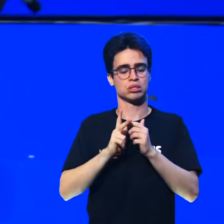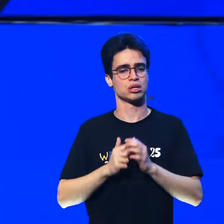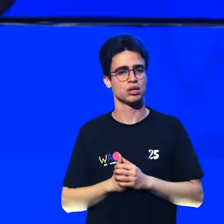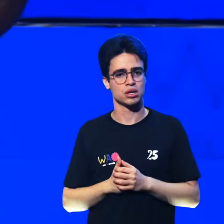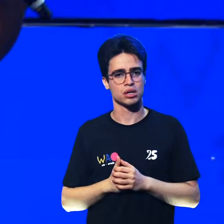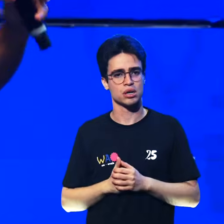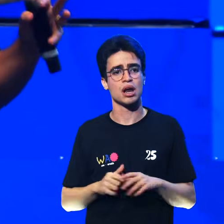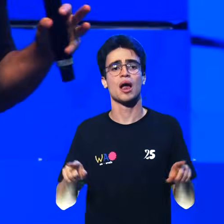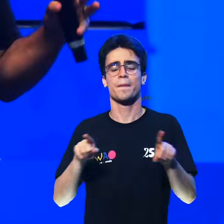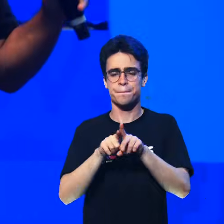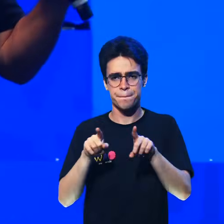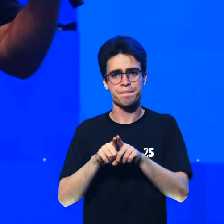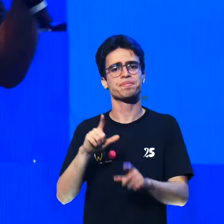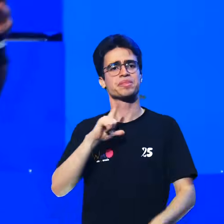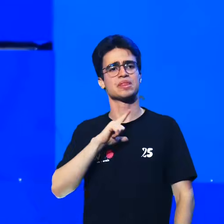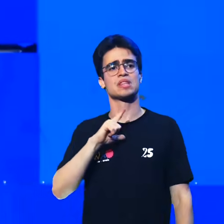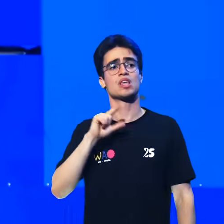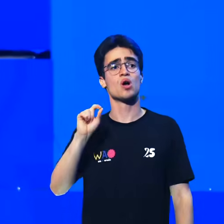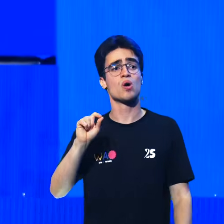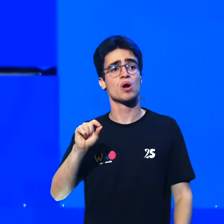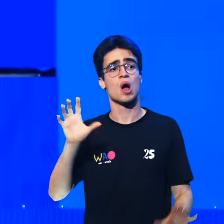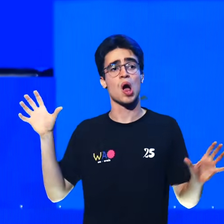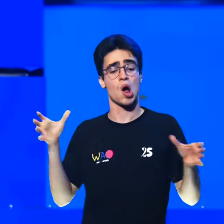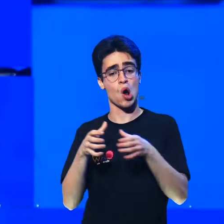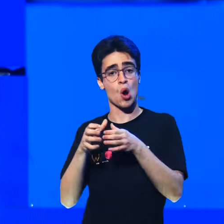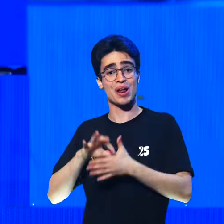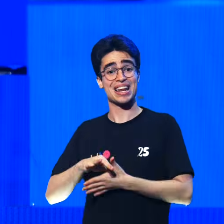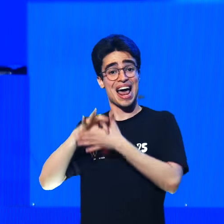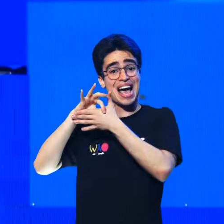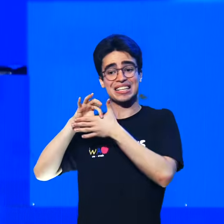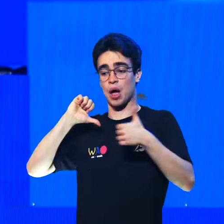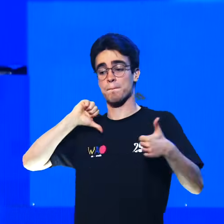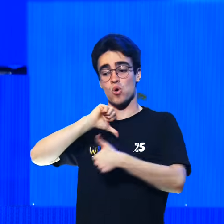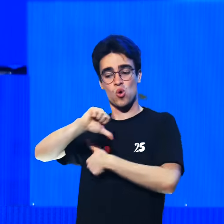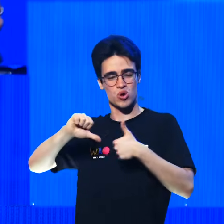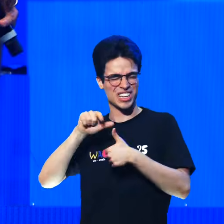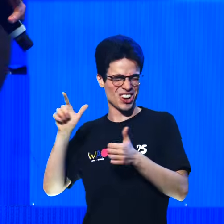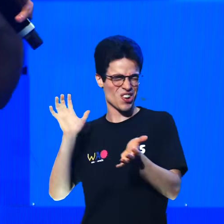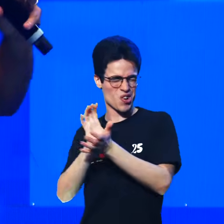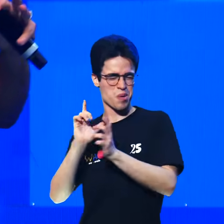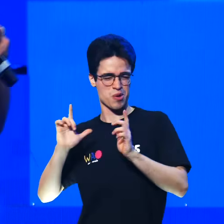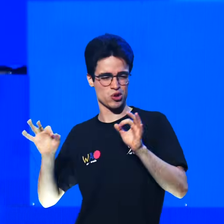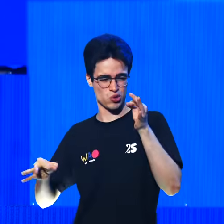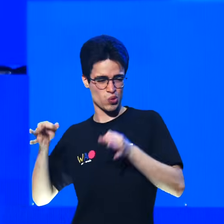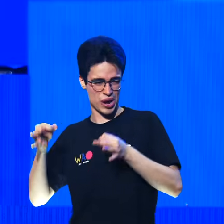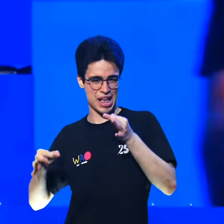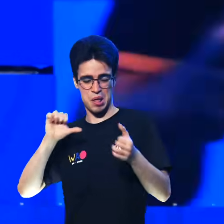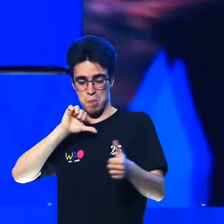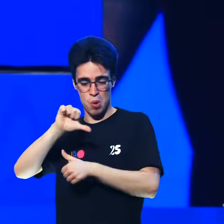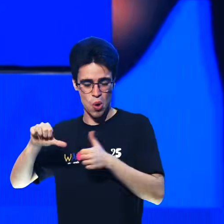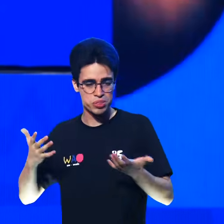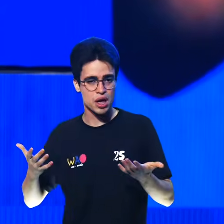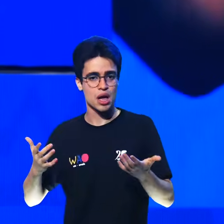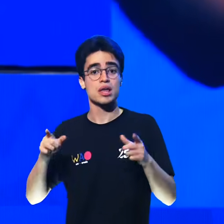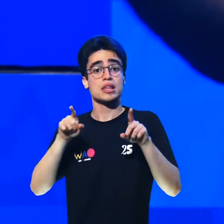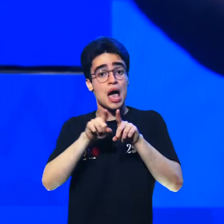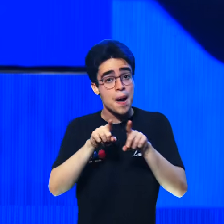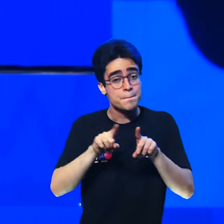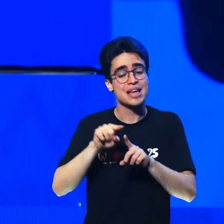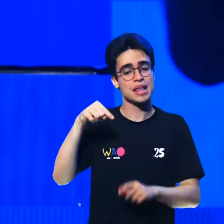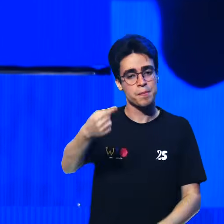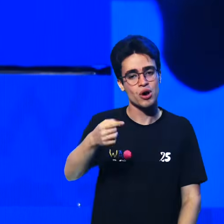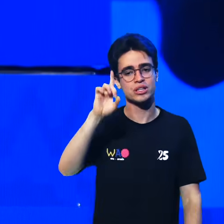derramar, uma mudança na liderança com os juízes. Ele usa um momento profético, ele